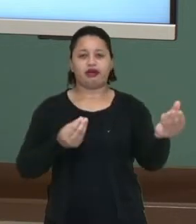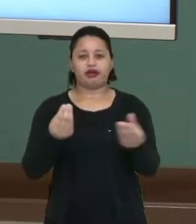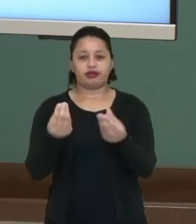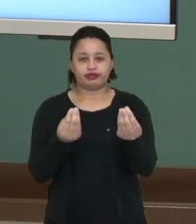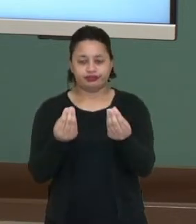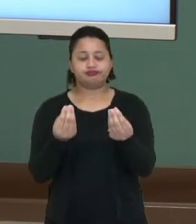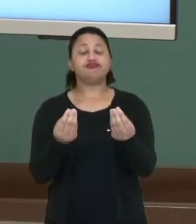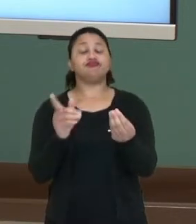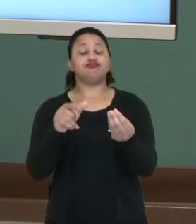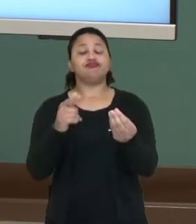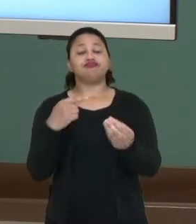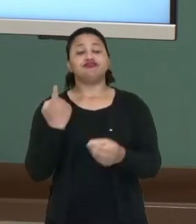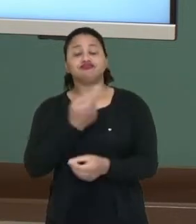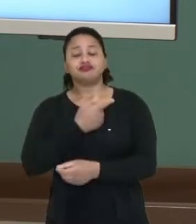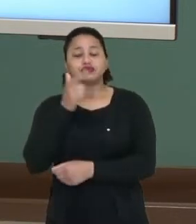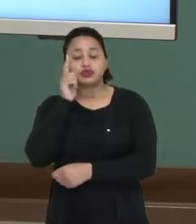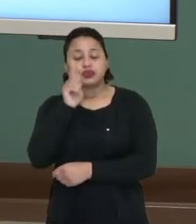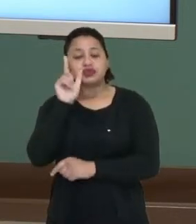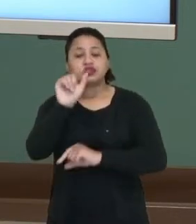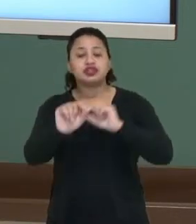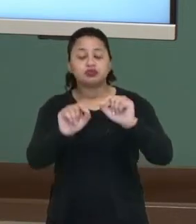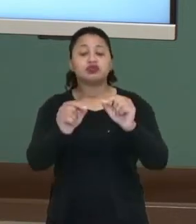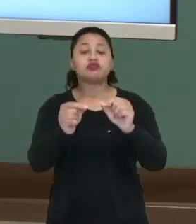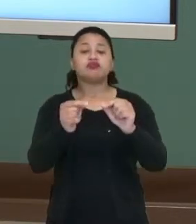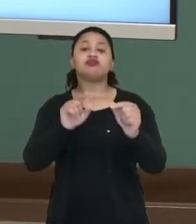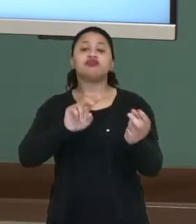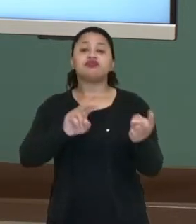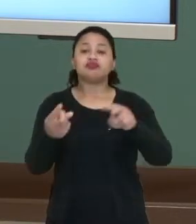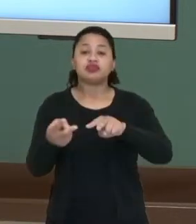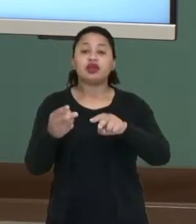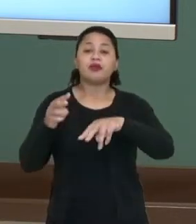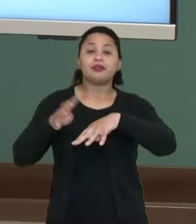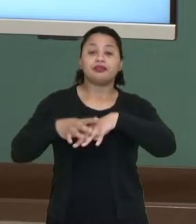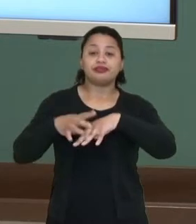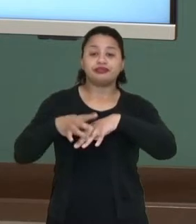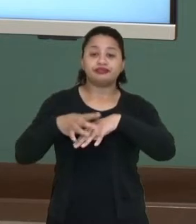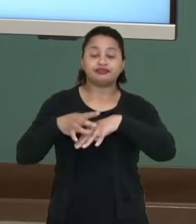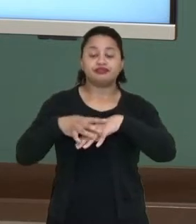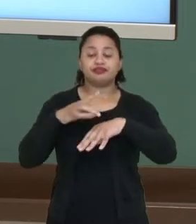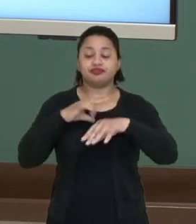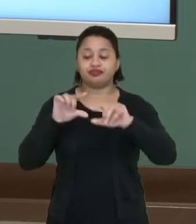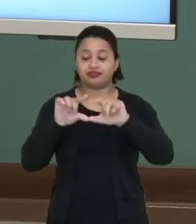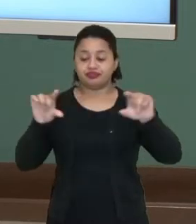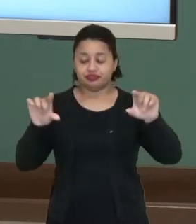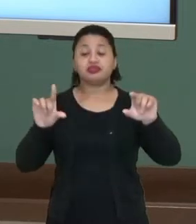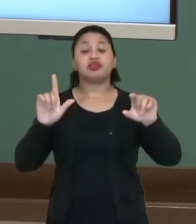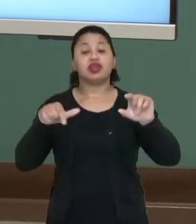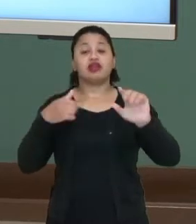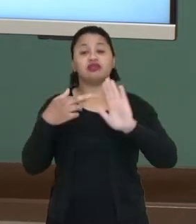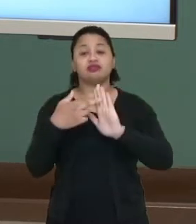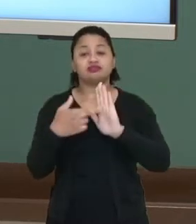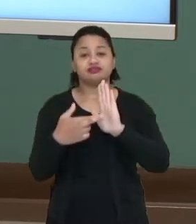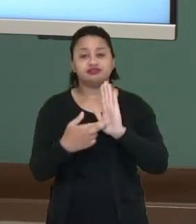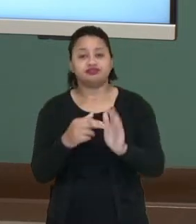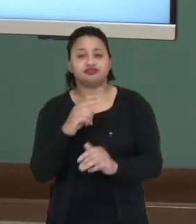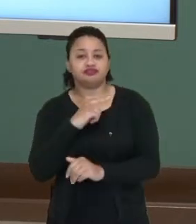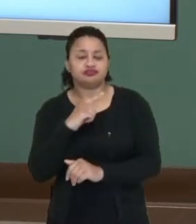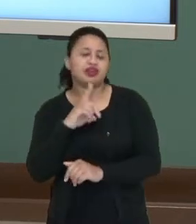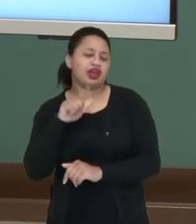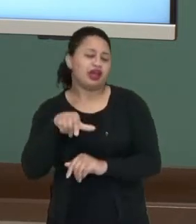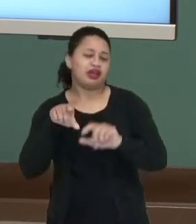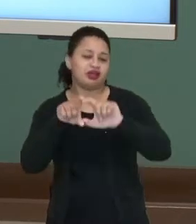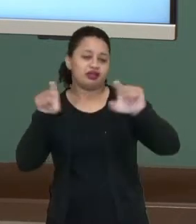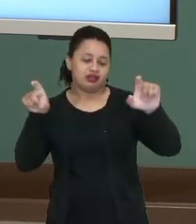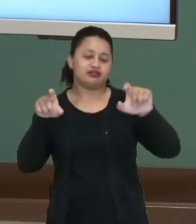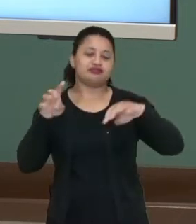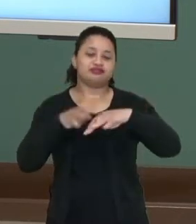e a gente consegue traduzir isso para a matemática através de uma lei de formação, que é uma regrinha, que é uma equação que no